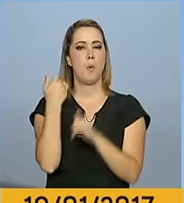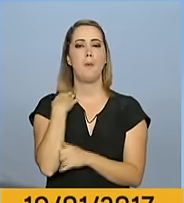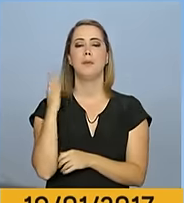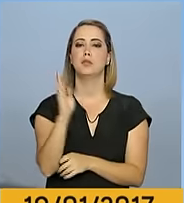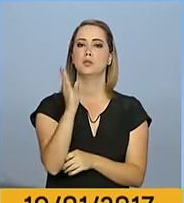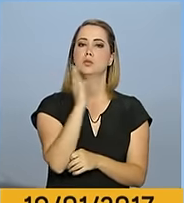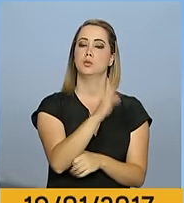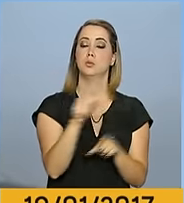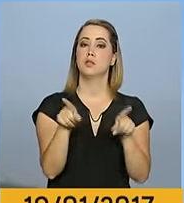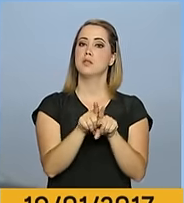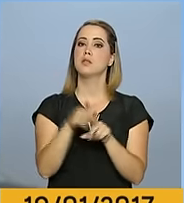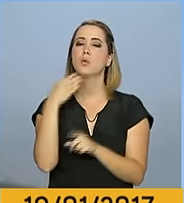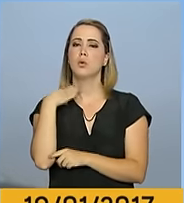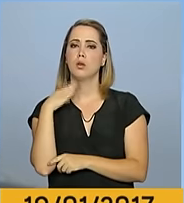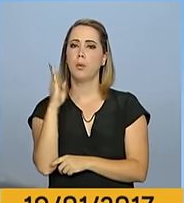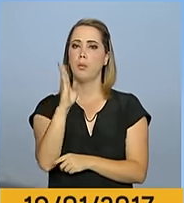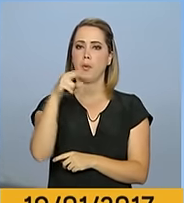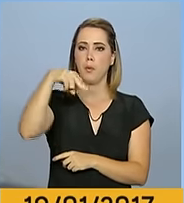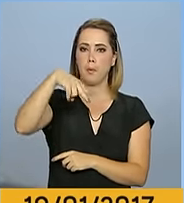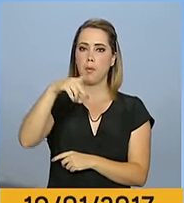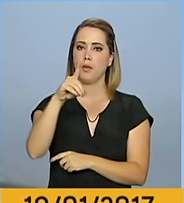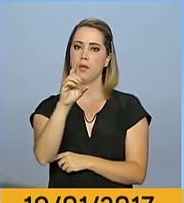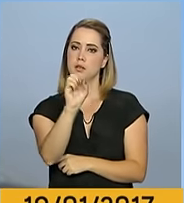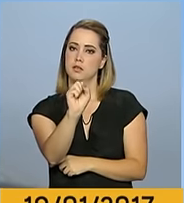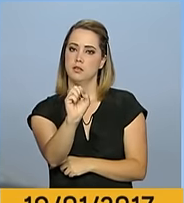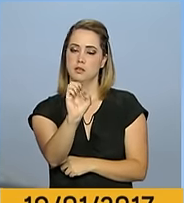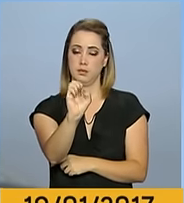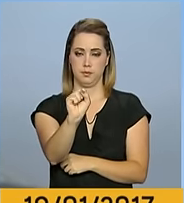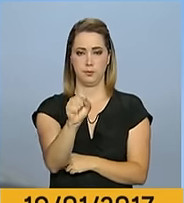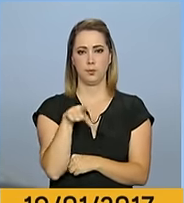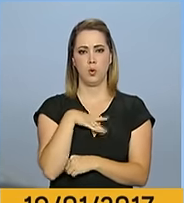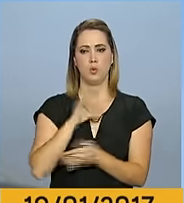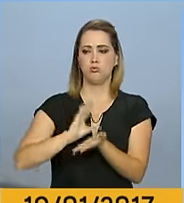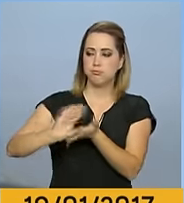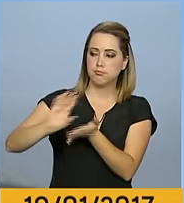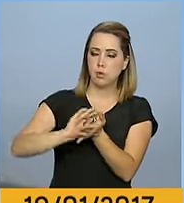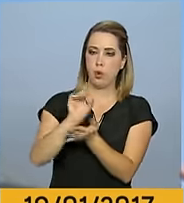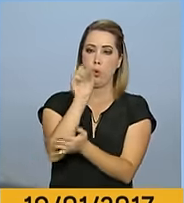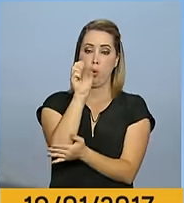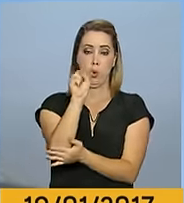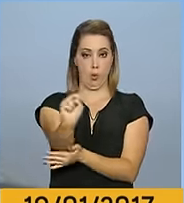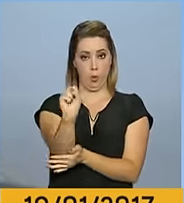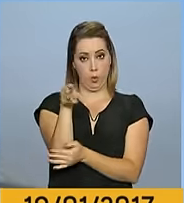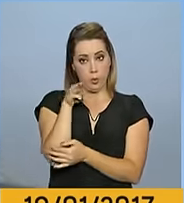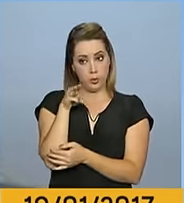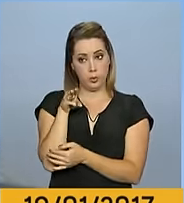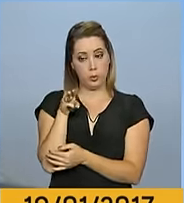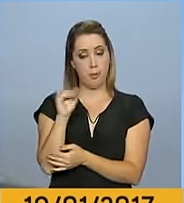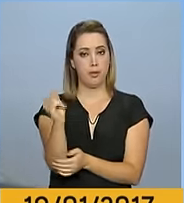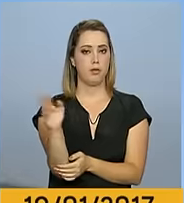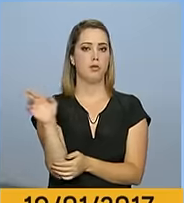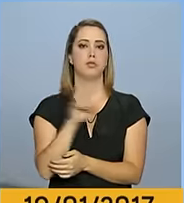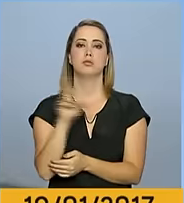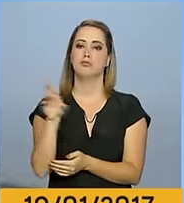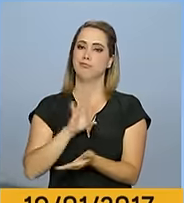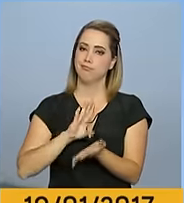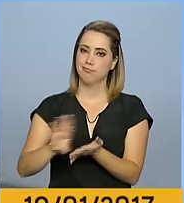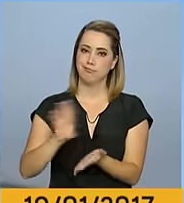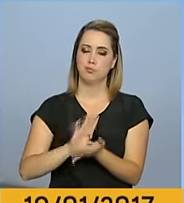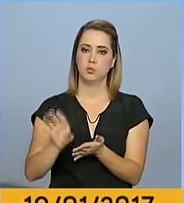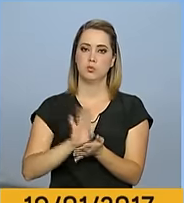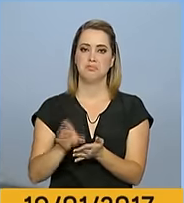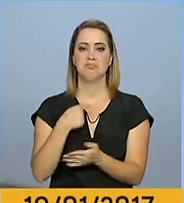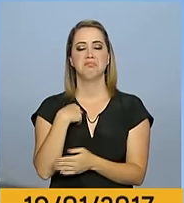e o BNDES estão aportando 8 bilhões de reais para essa atividade. E eu realmente